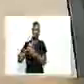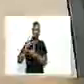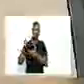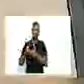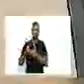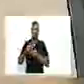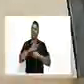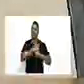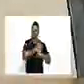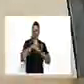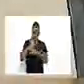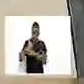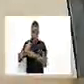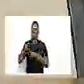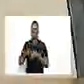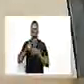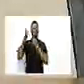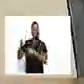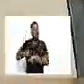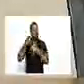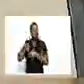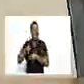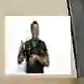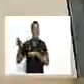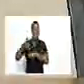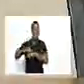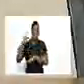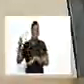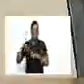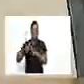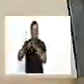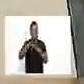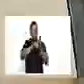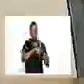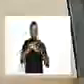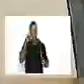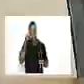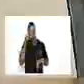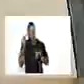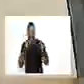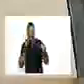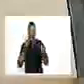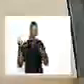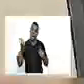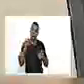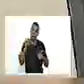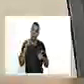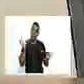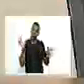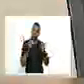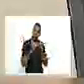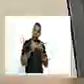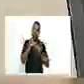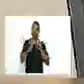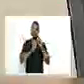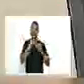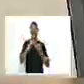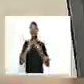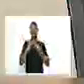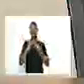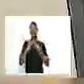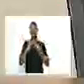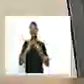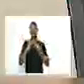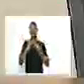Capina então ela vai colocar na realidade o que que a gente precisa hoje e ela pode chegar à conclusão também que a gente precisa de